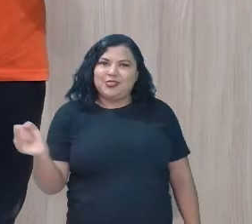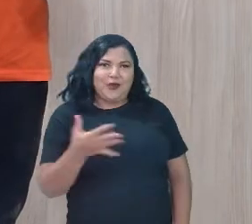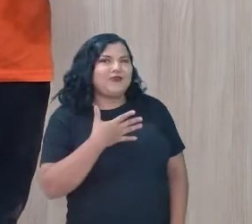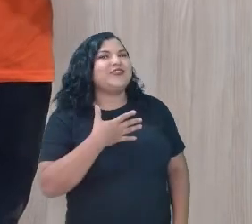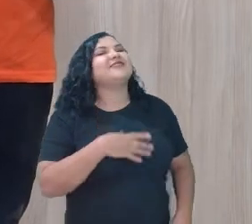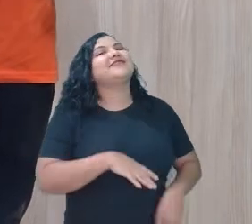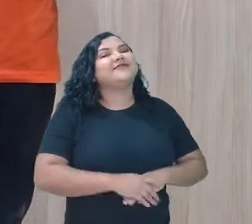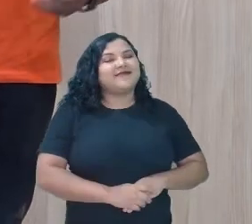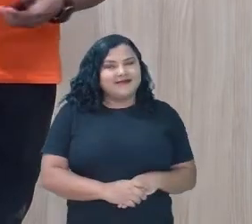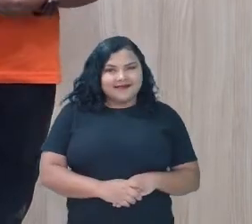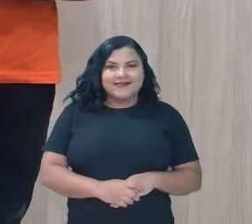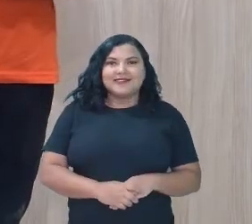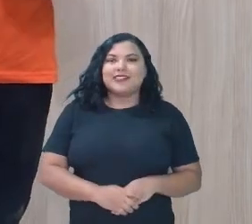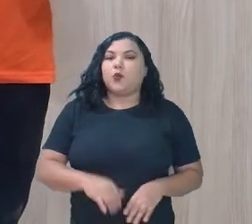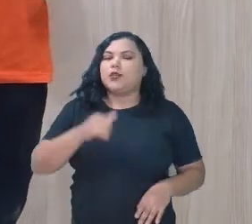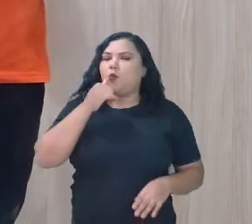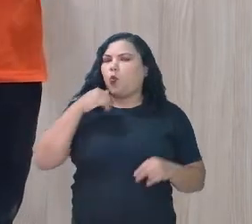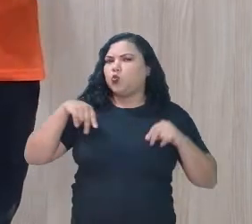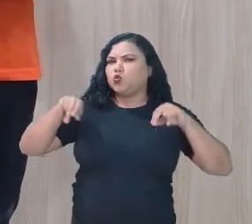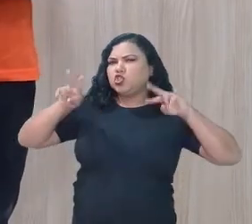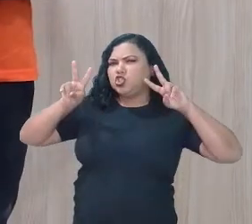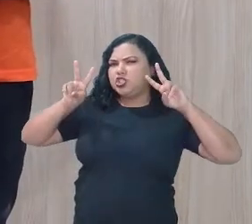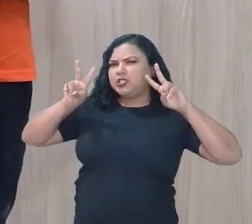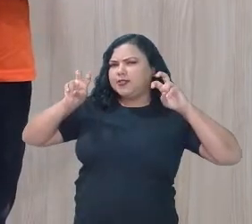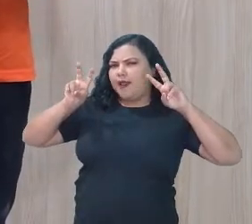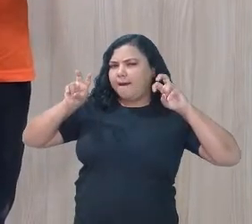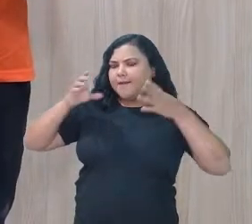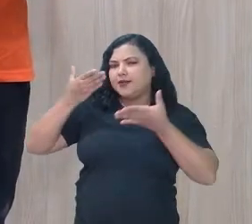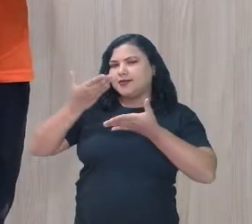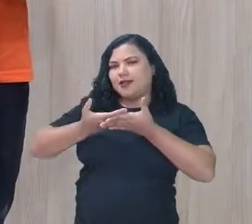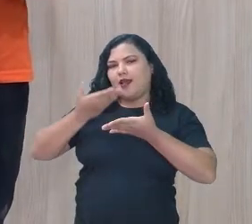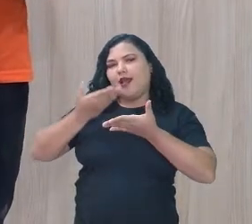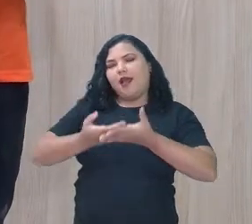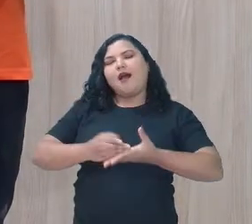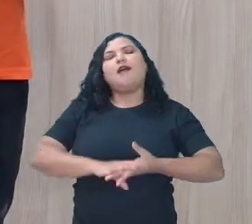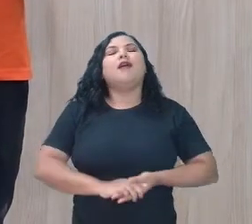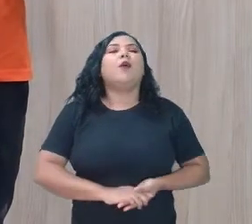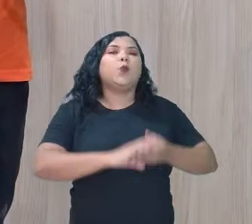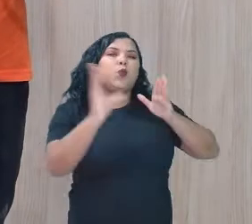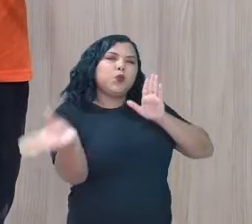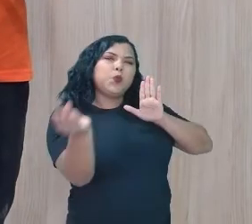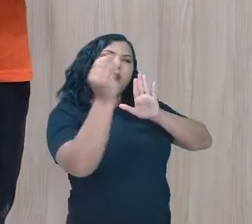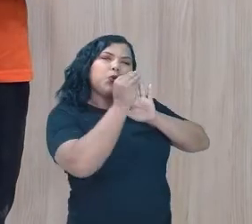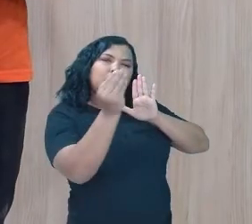Vamos começar a colocar aí os títulos, tá? Das nossas aulas aí,